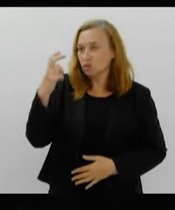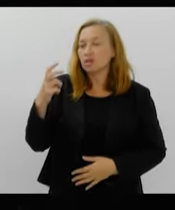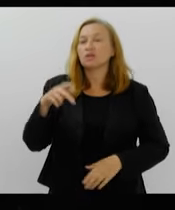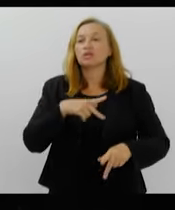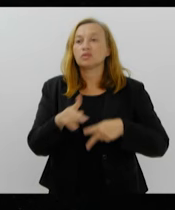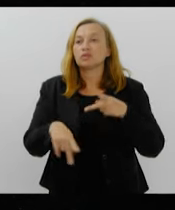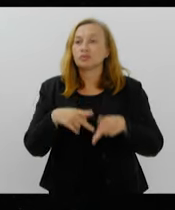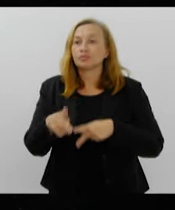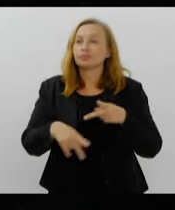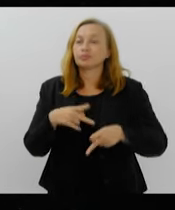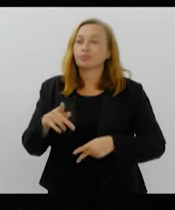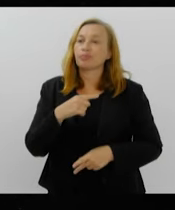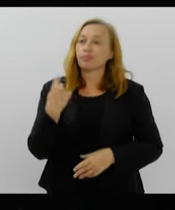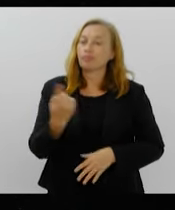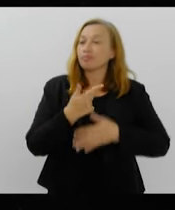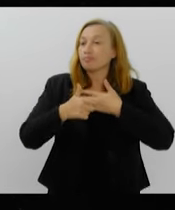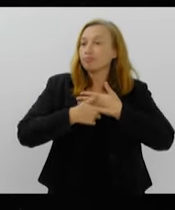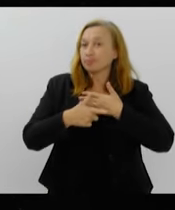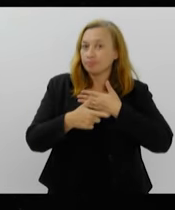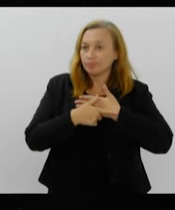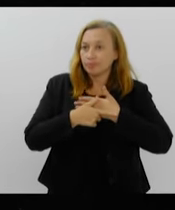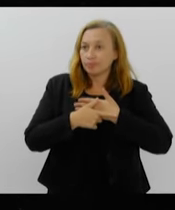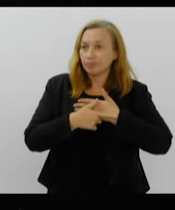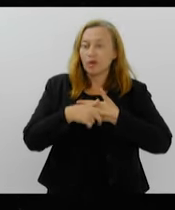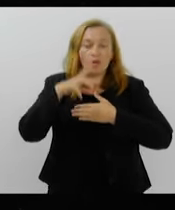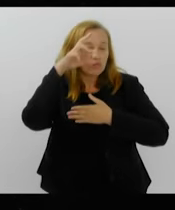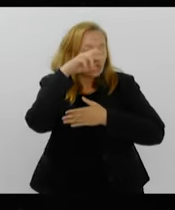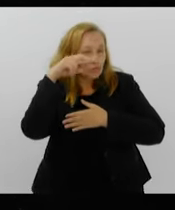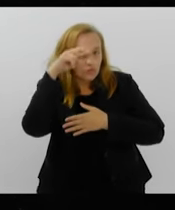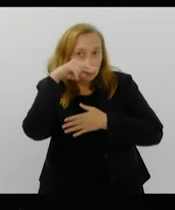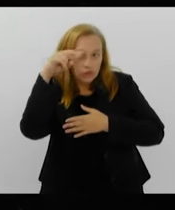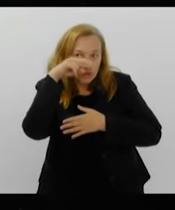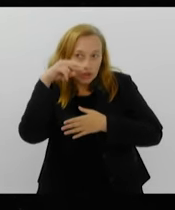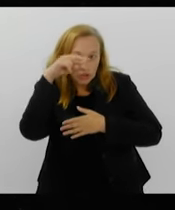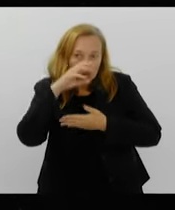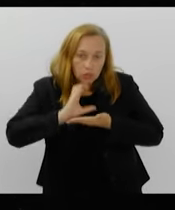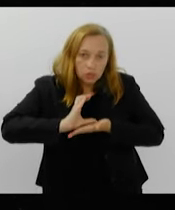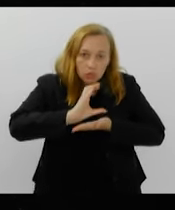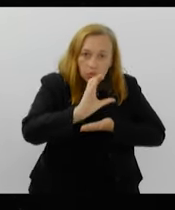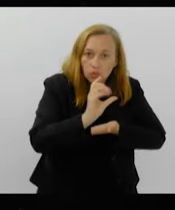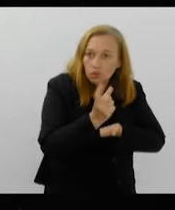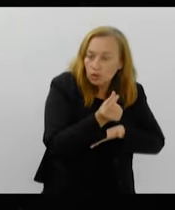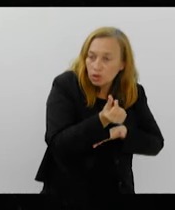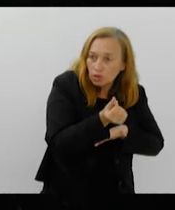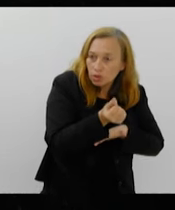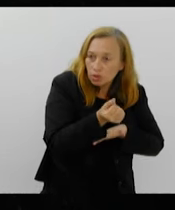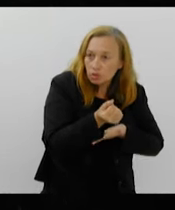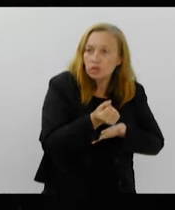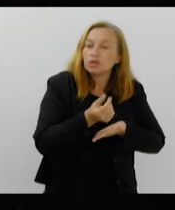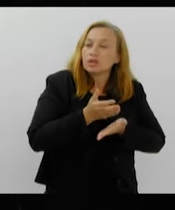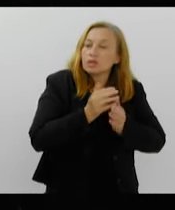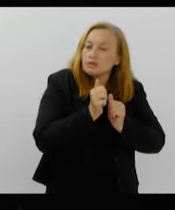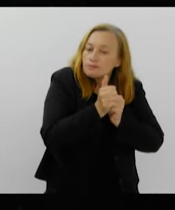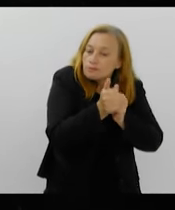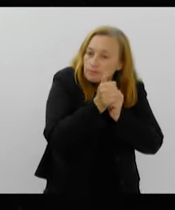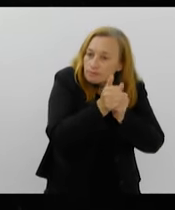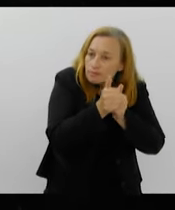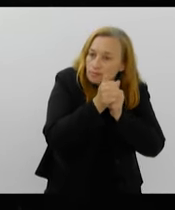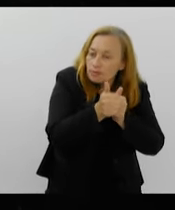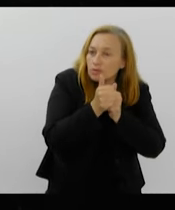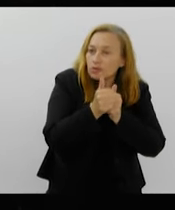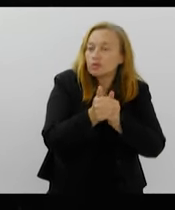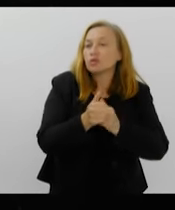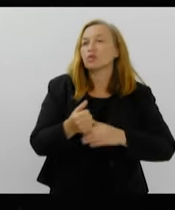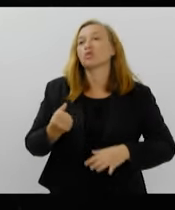populares o nosso papel de fiscalizar a aplicação desses recursos temos seguido a risca fizemos